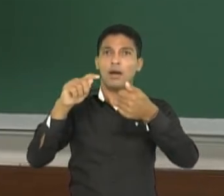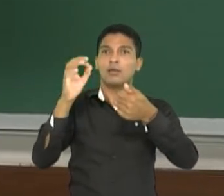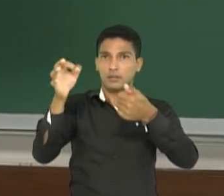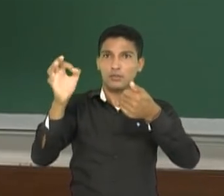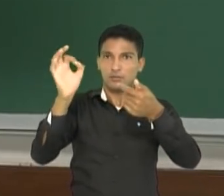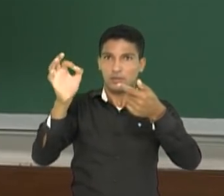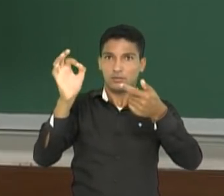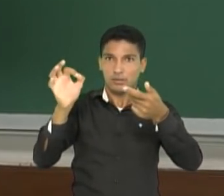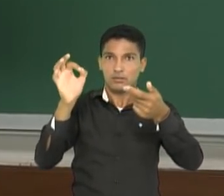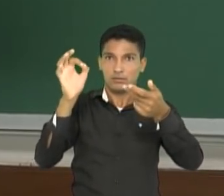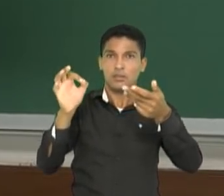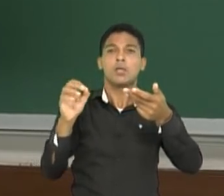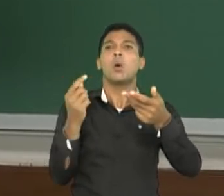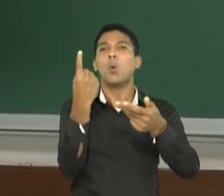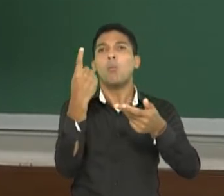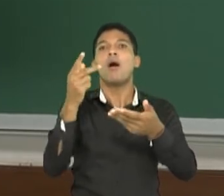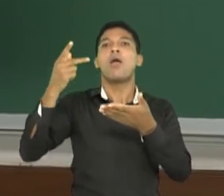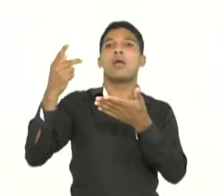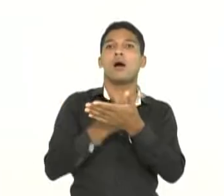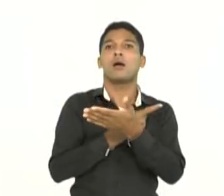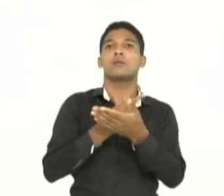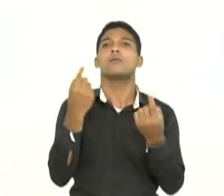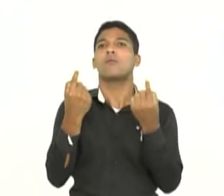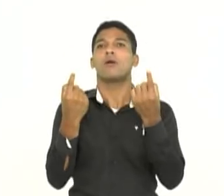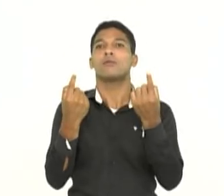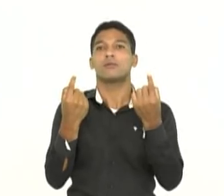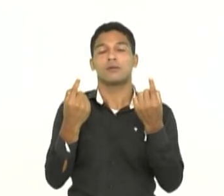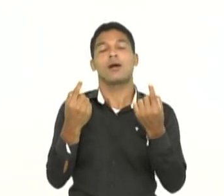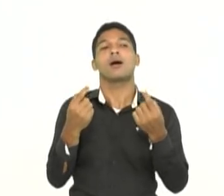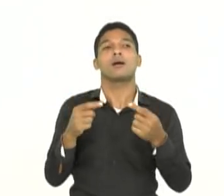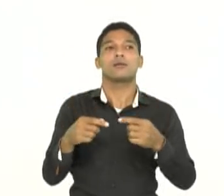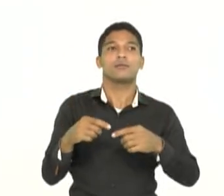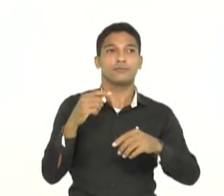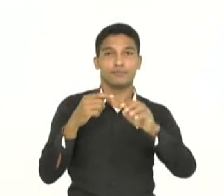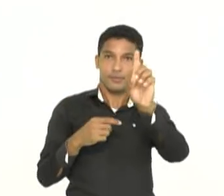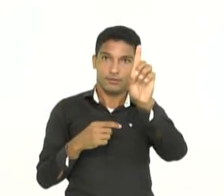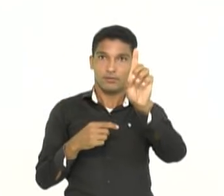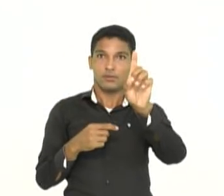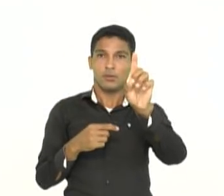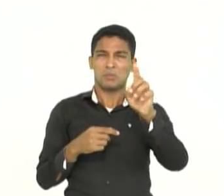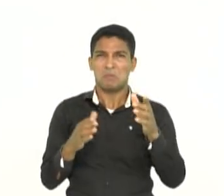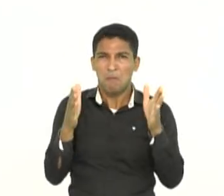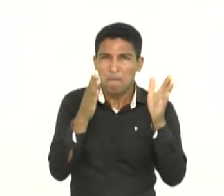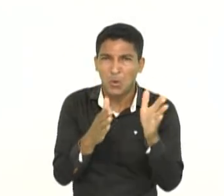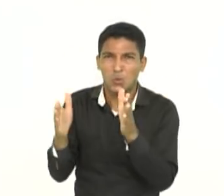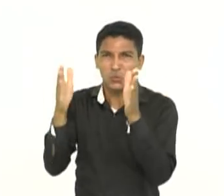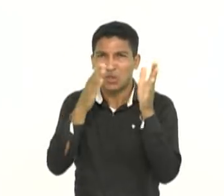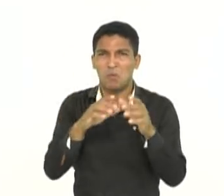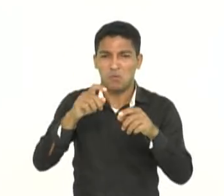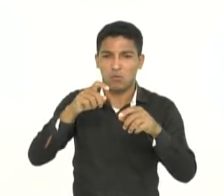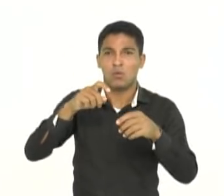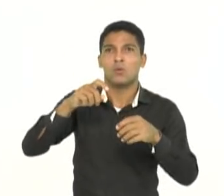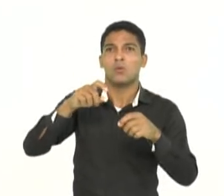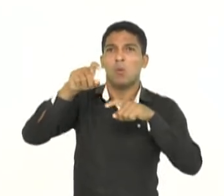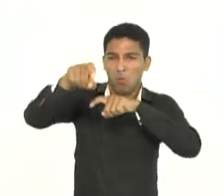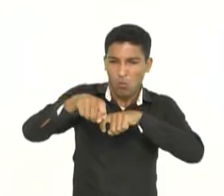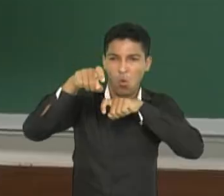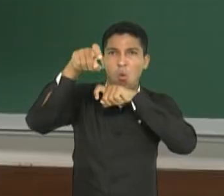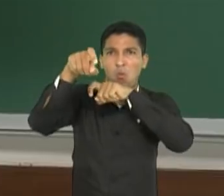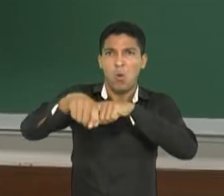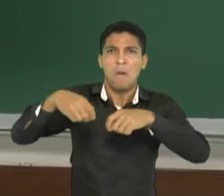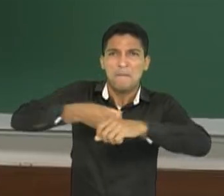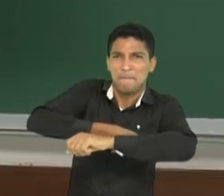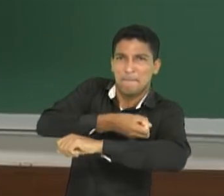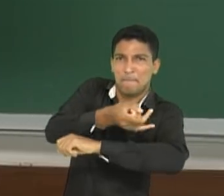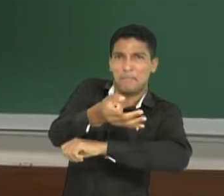menos uma. Qual delas que não está correta? Alta produtividade. Porque eu falei o quê? Produção em